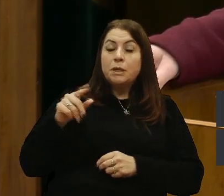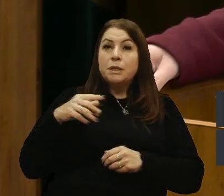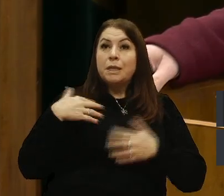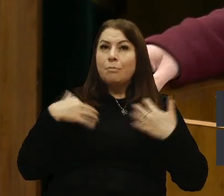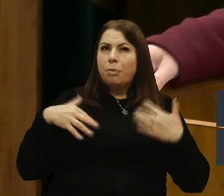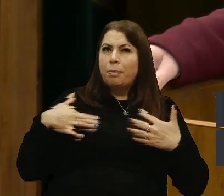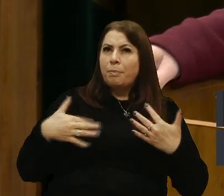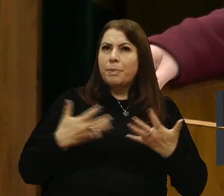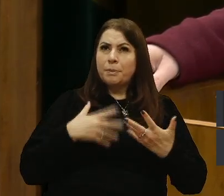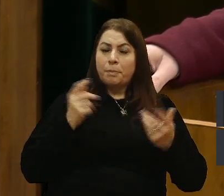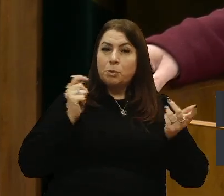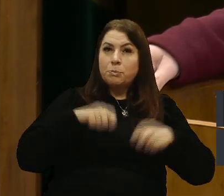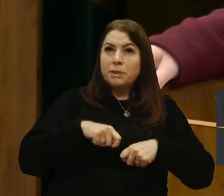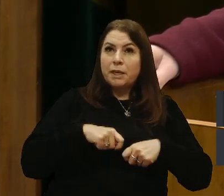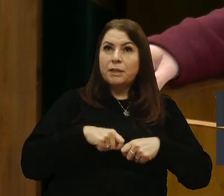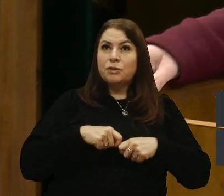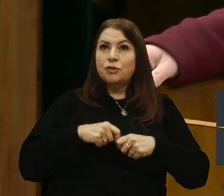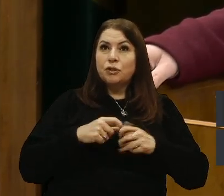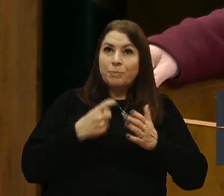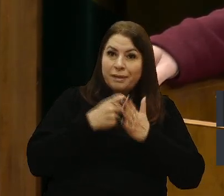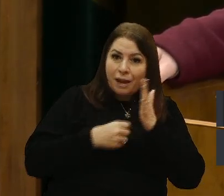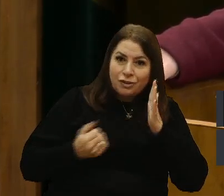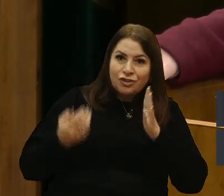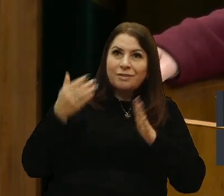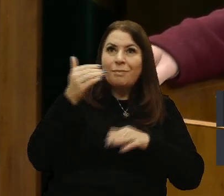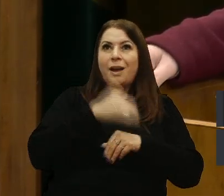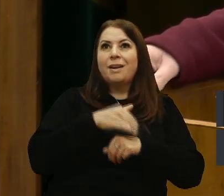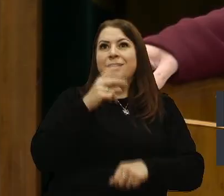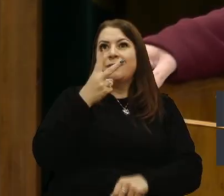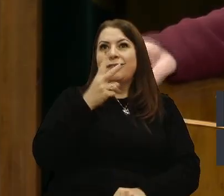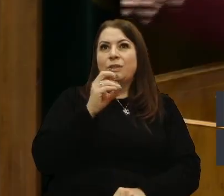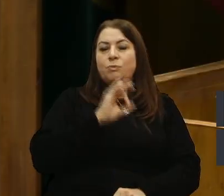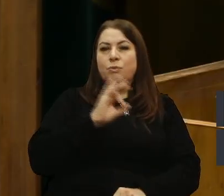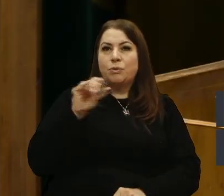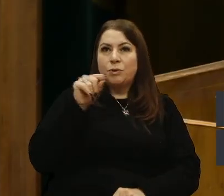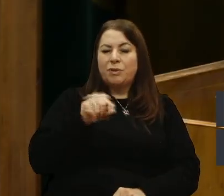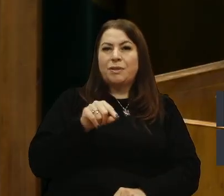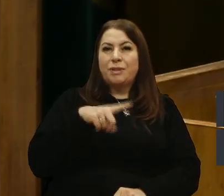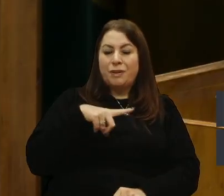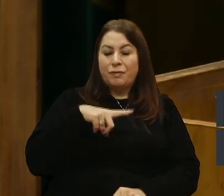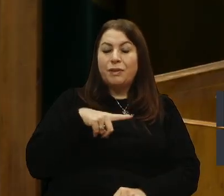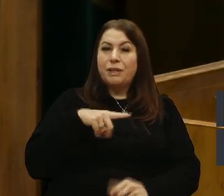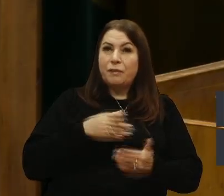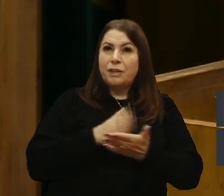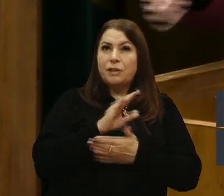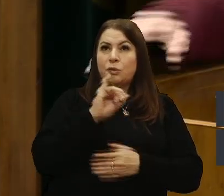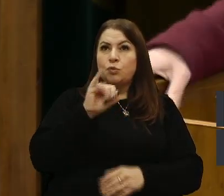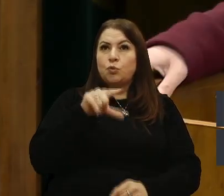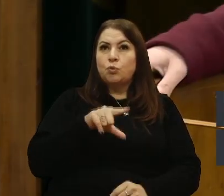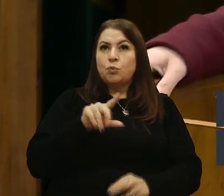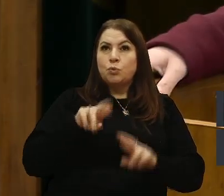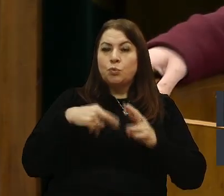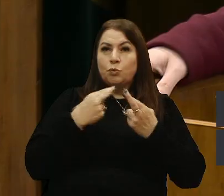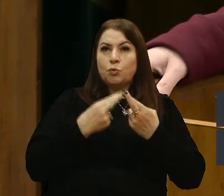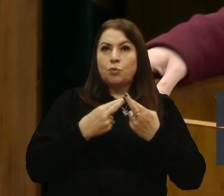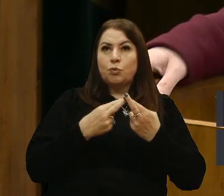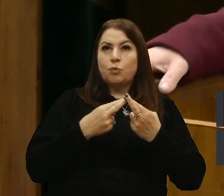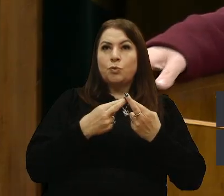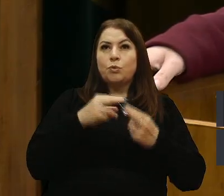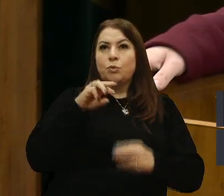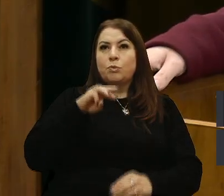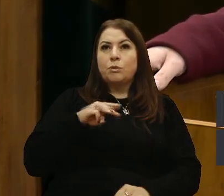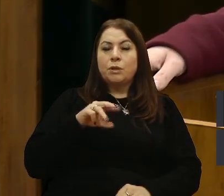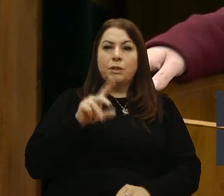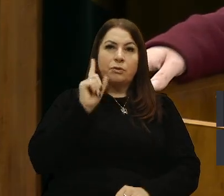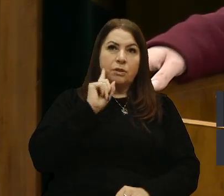apreensivo, com a possibilidade de uma sobretaxa de 25%, que deve ser validada em julho em uma audiência em Washington. O